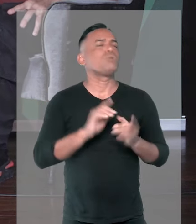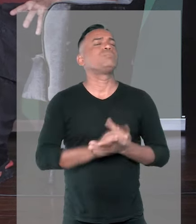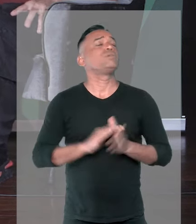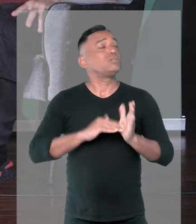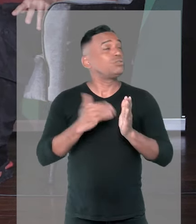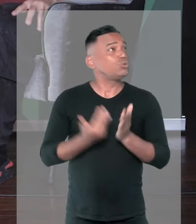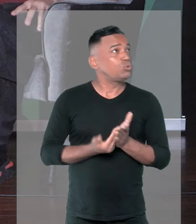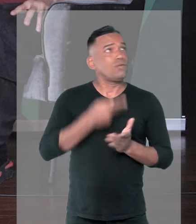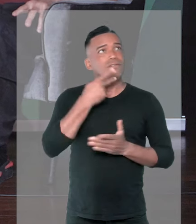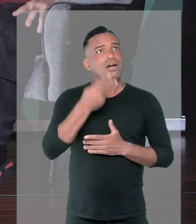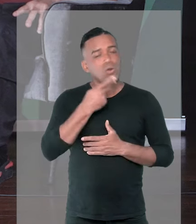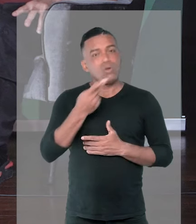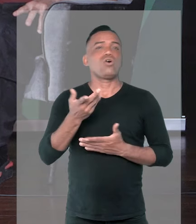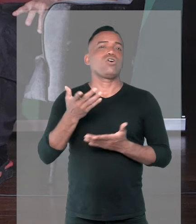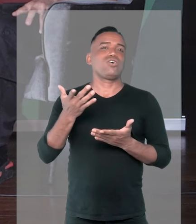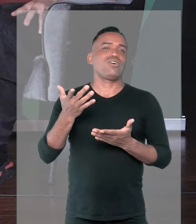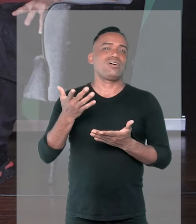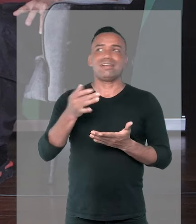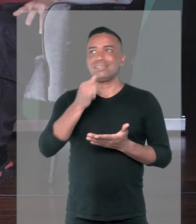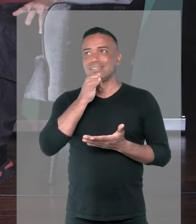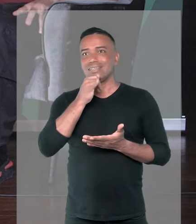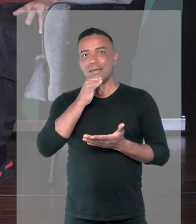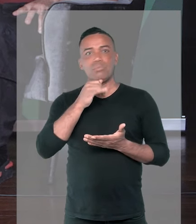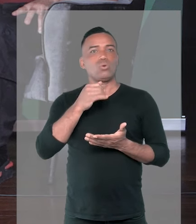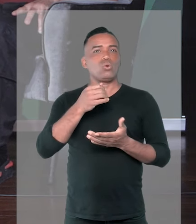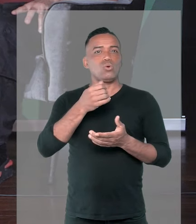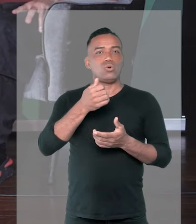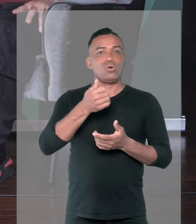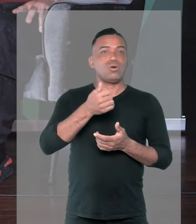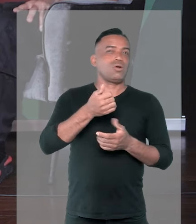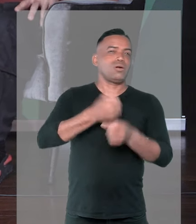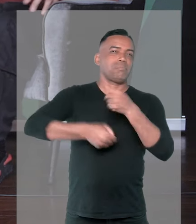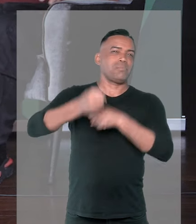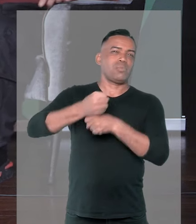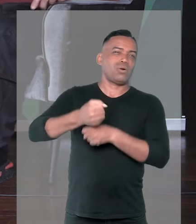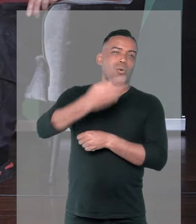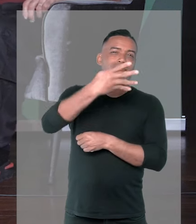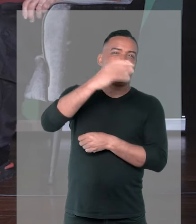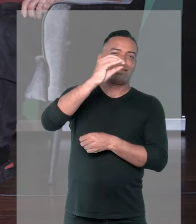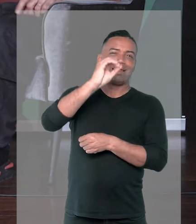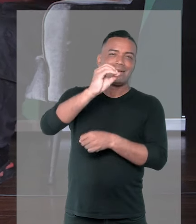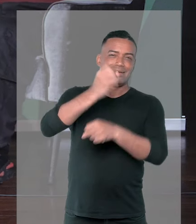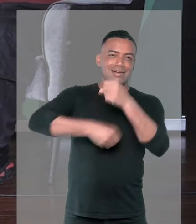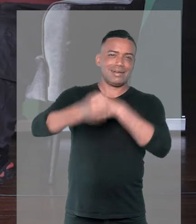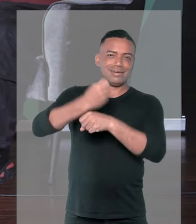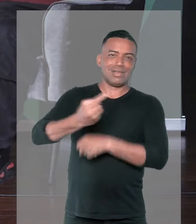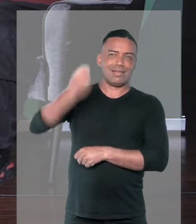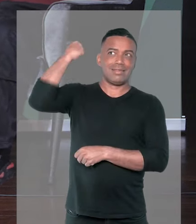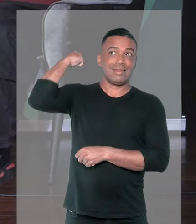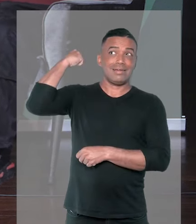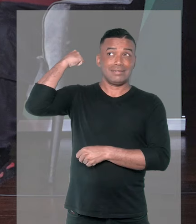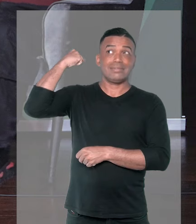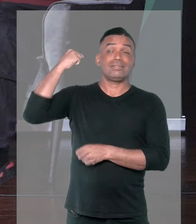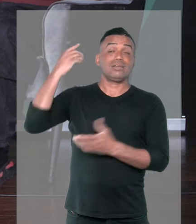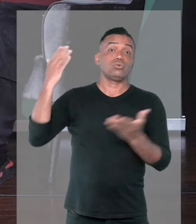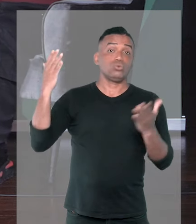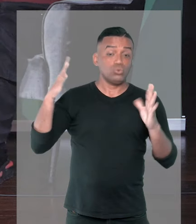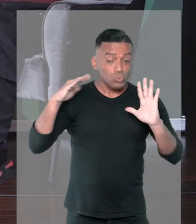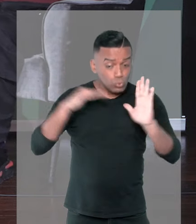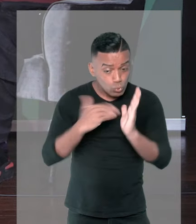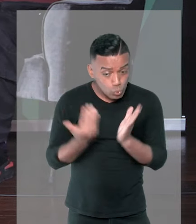também aplicado ao mundo analógico de 40 Anos Atrás como fazer tudo que você falou agora mas nesse mundo